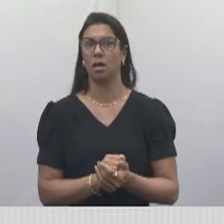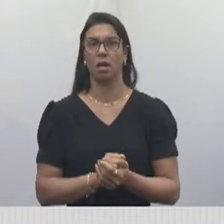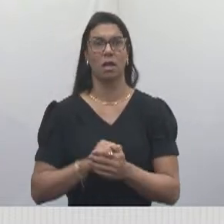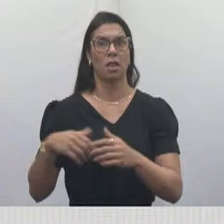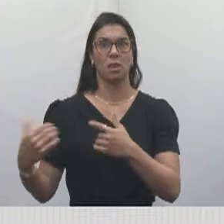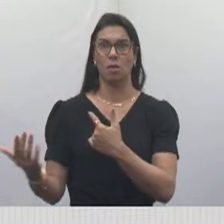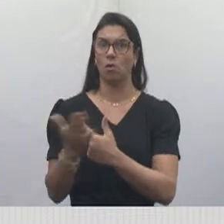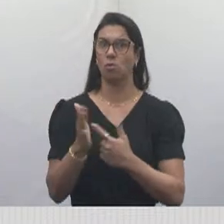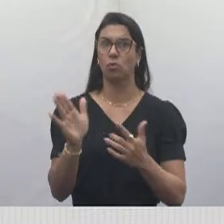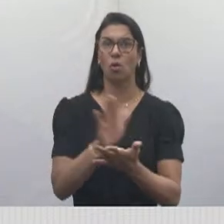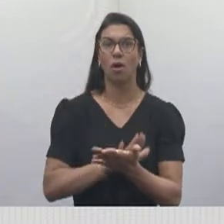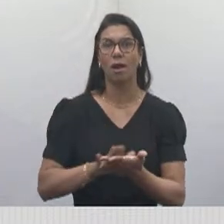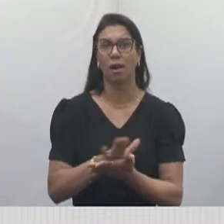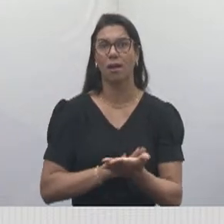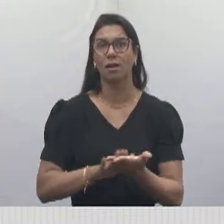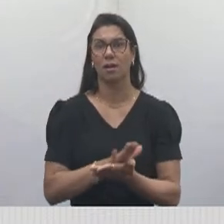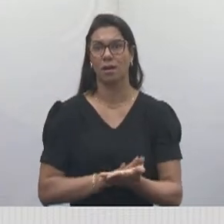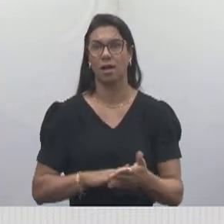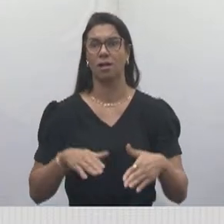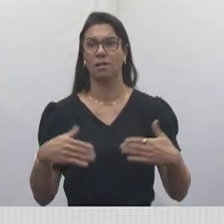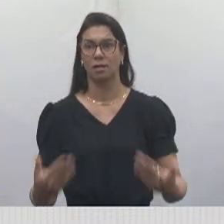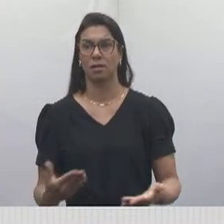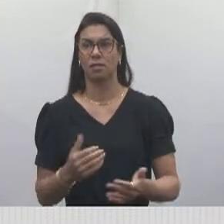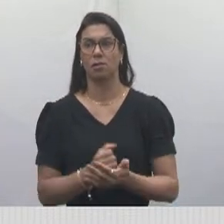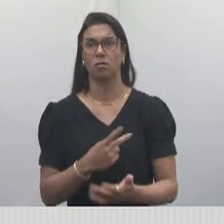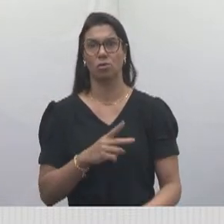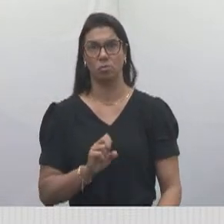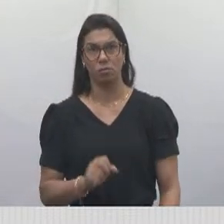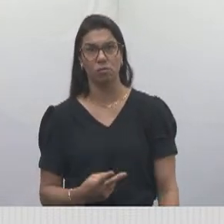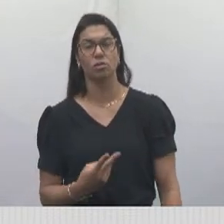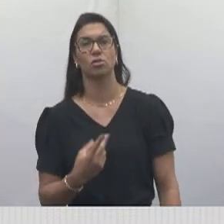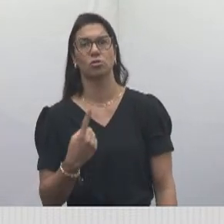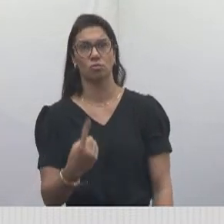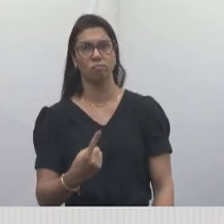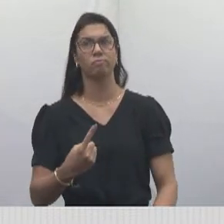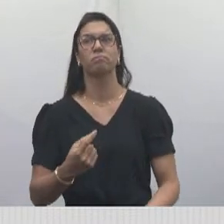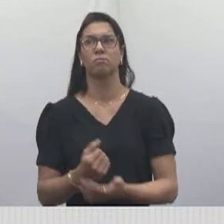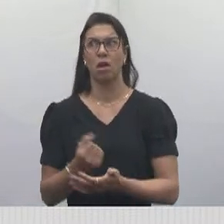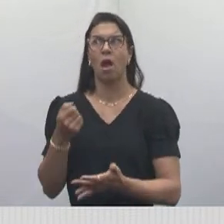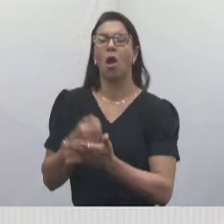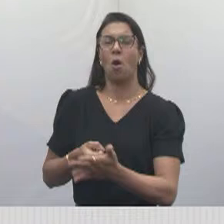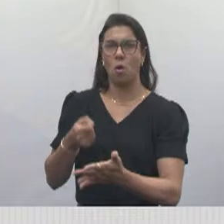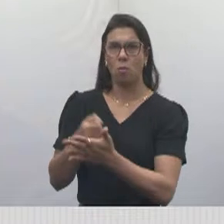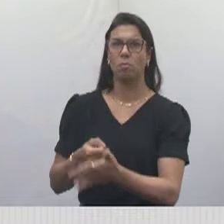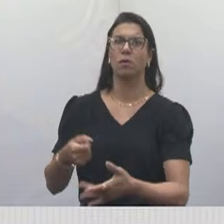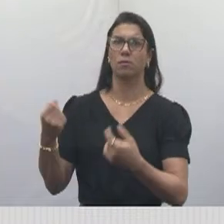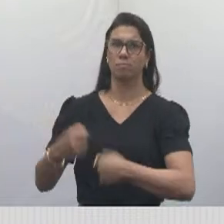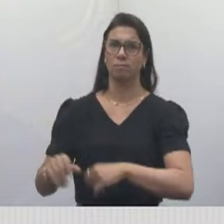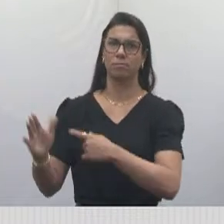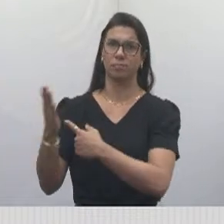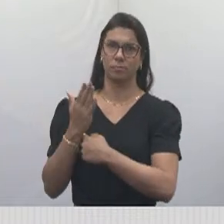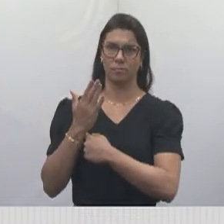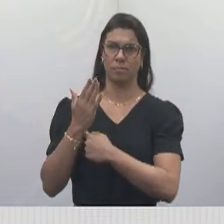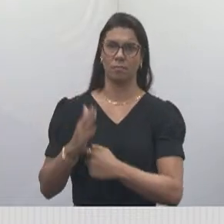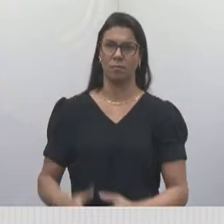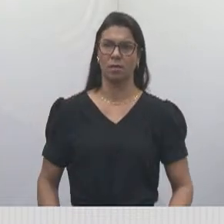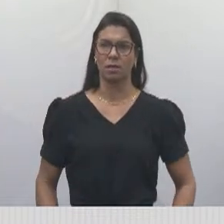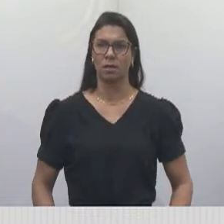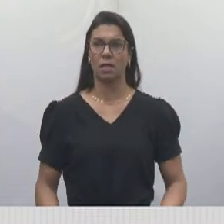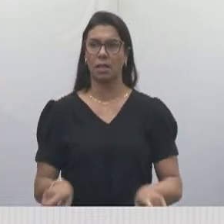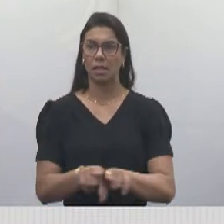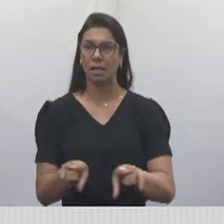da Covid em 2021. Próximo, por favor. E aí tem alguns apontamentos que a